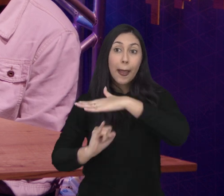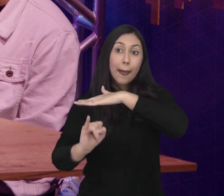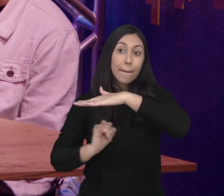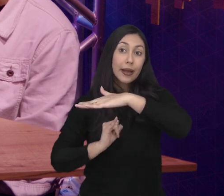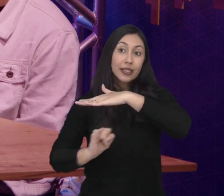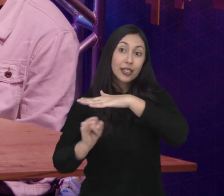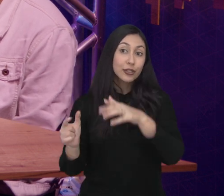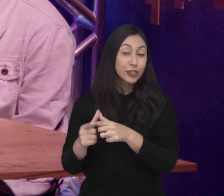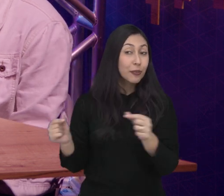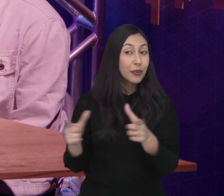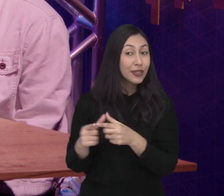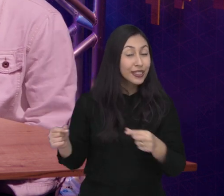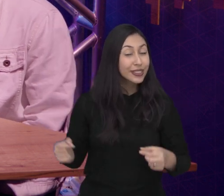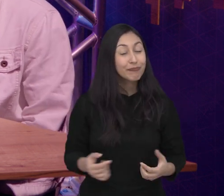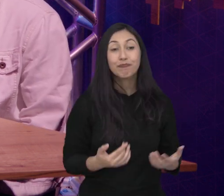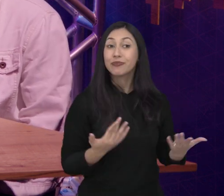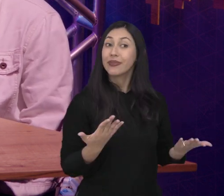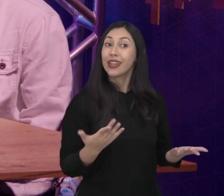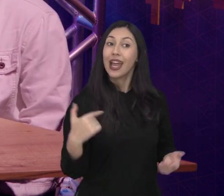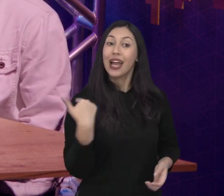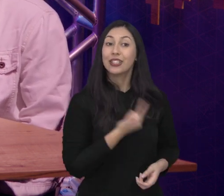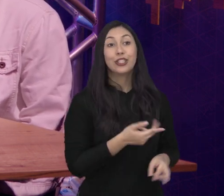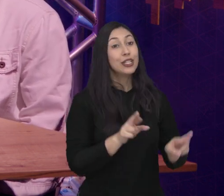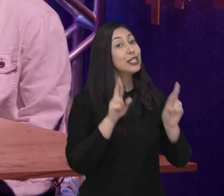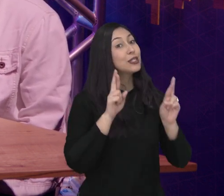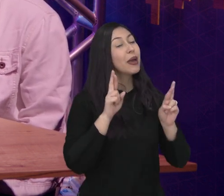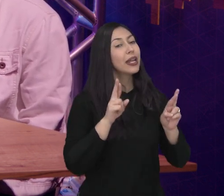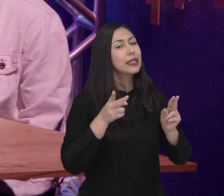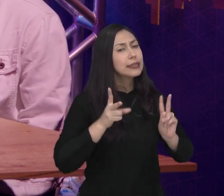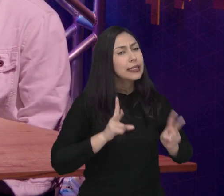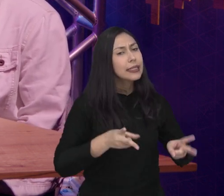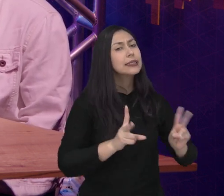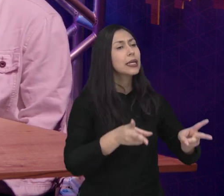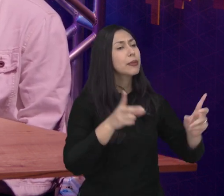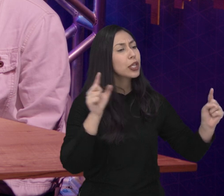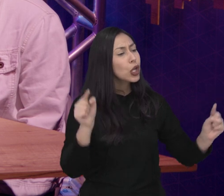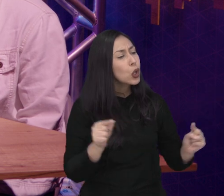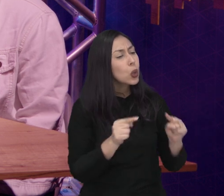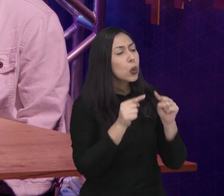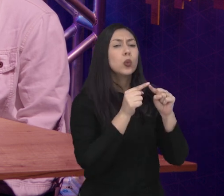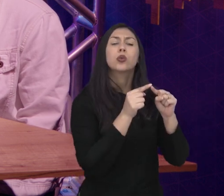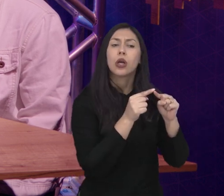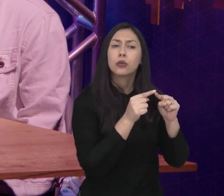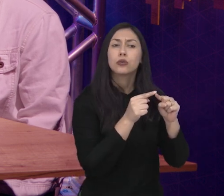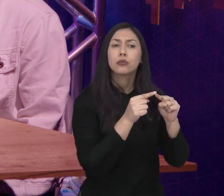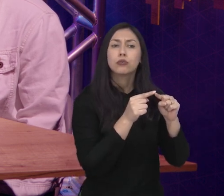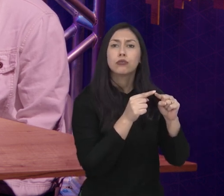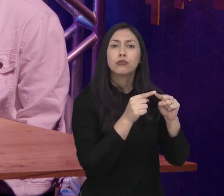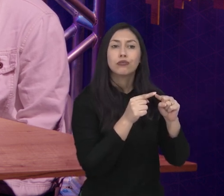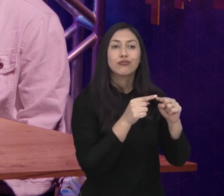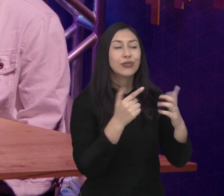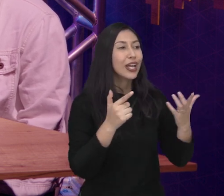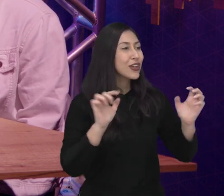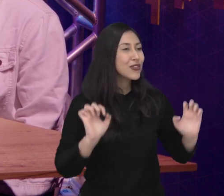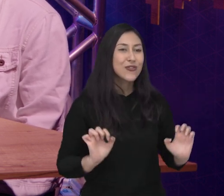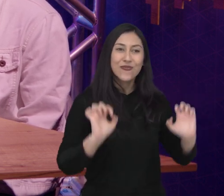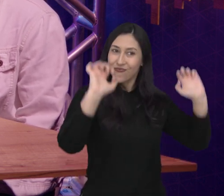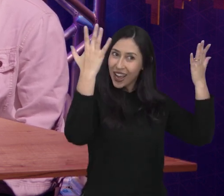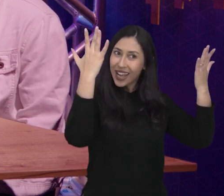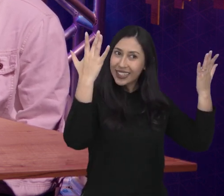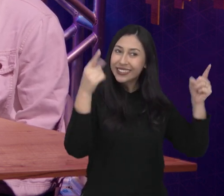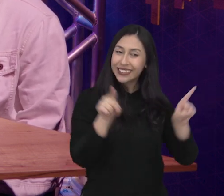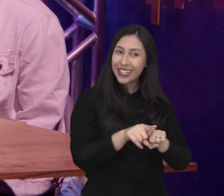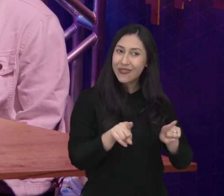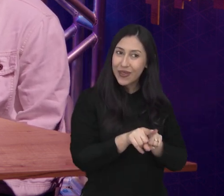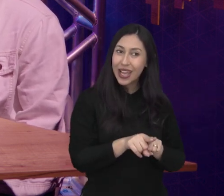para o Brasil. Então, é isso. E a gente espera que a imigração esteja sempre ligada a isso também, né? As boas comemorações,